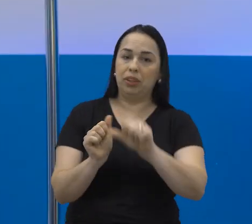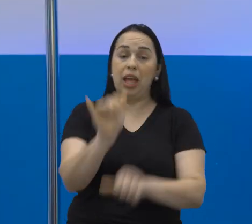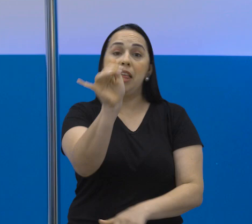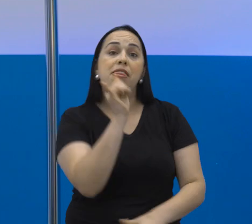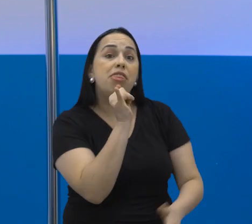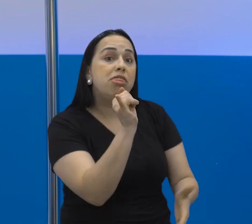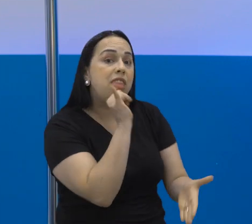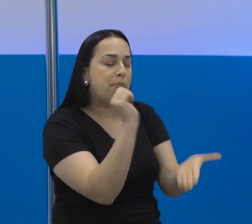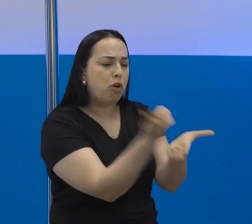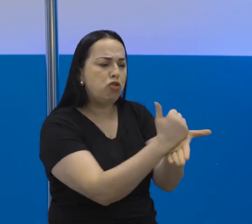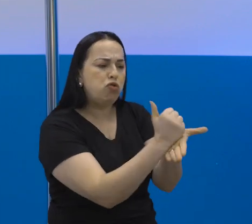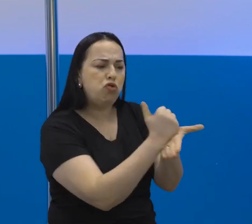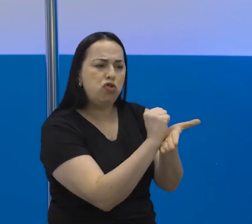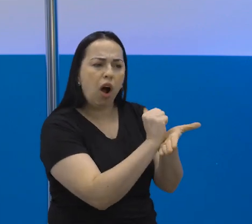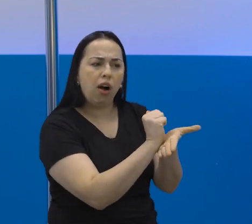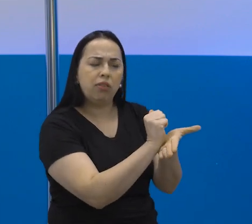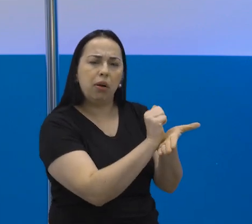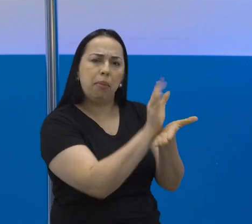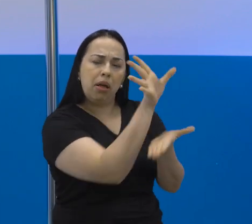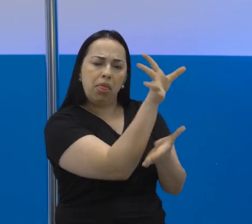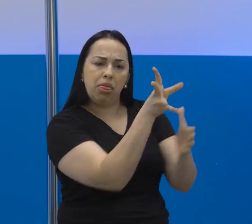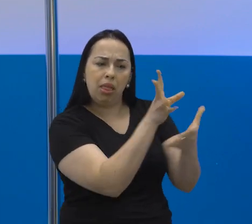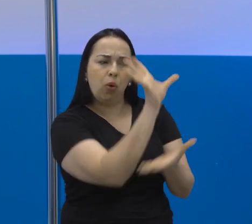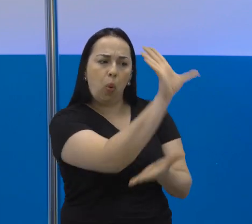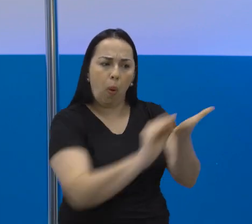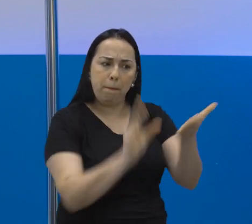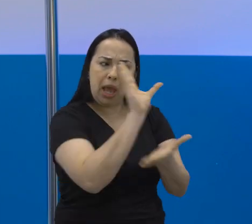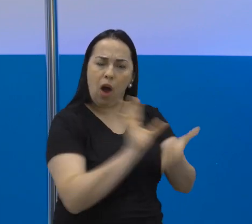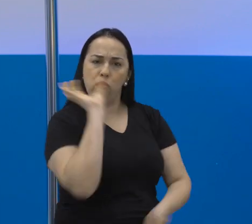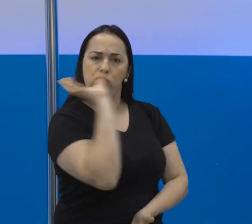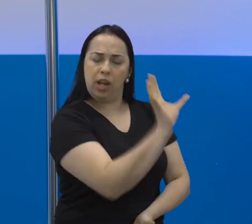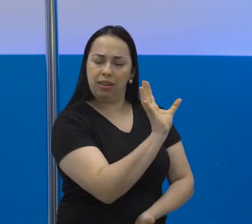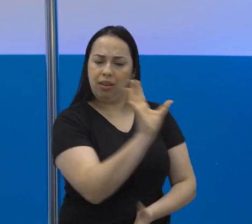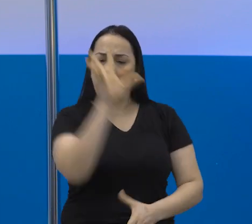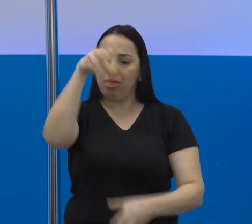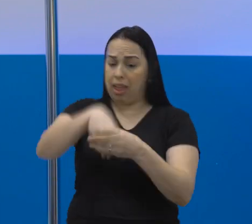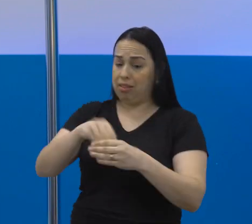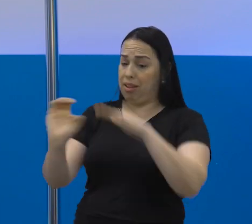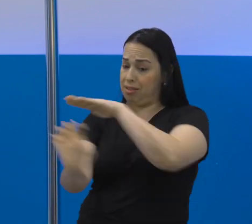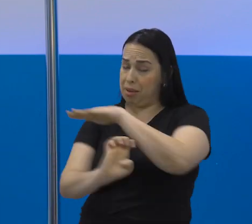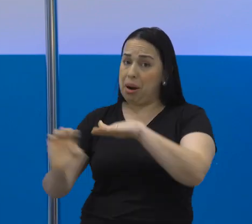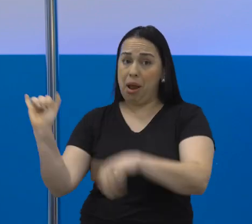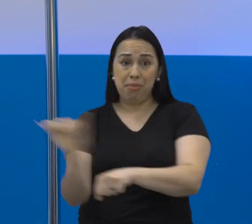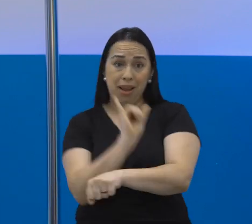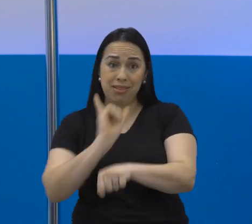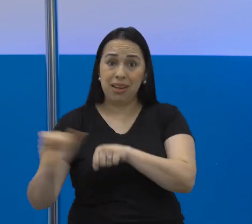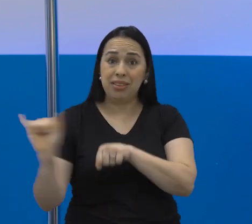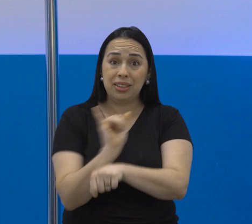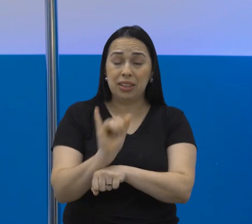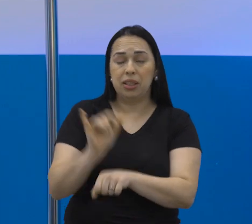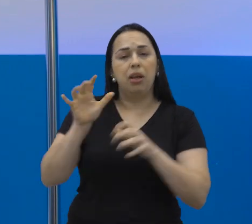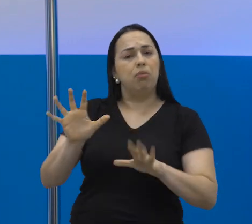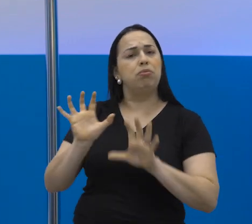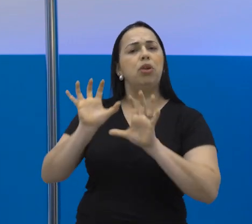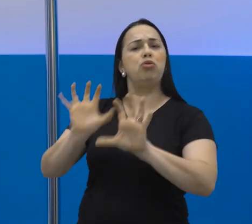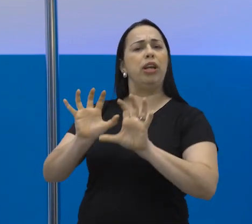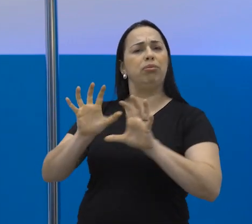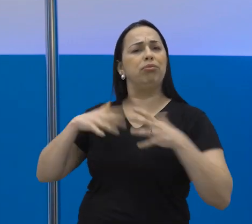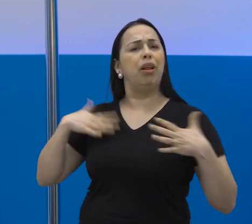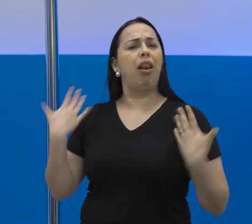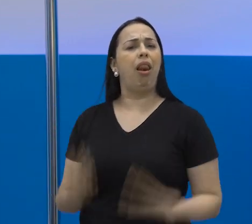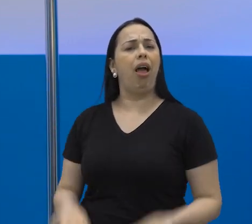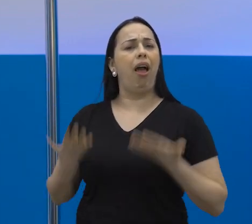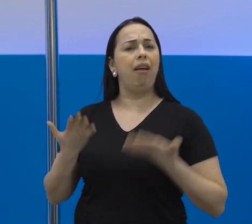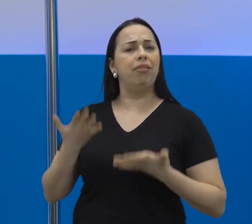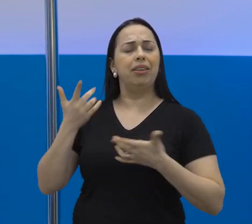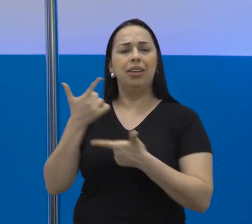assunto? Utilizar elementos de jogos nos processos corporativos pode ser uma alternativa para as empresas que buscam